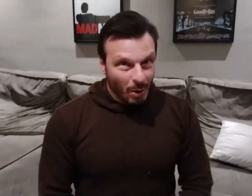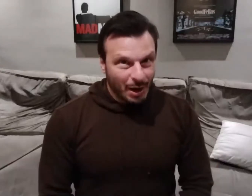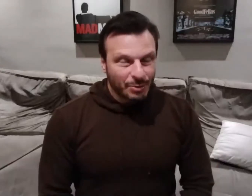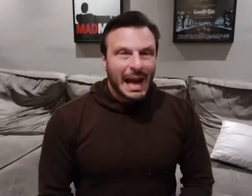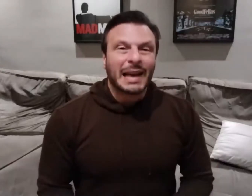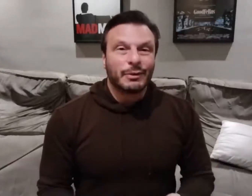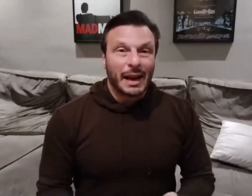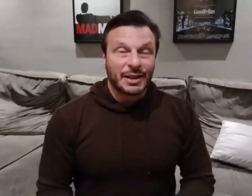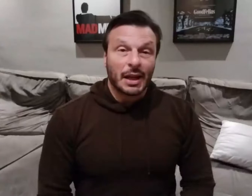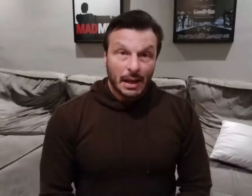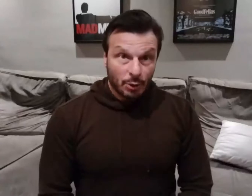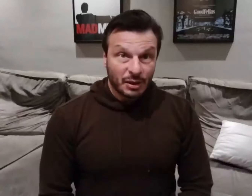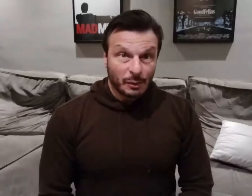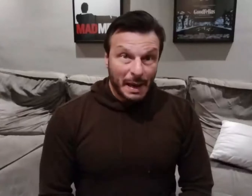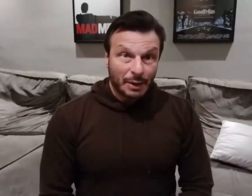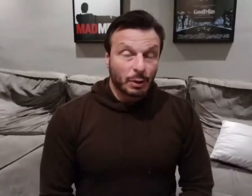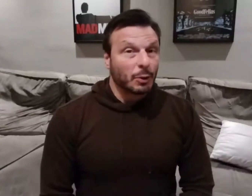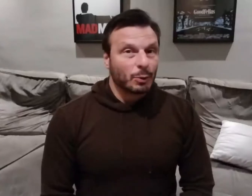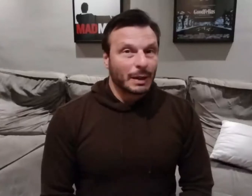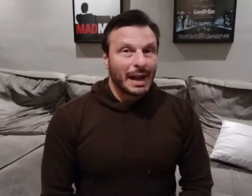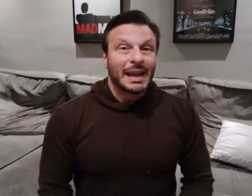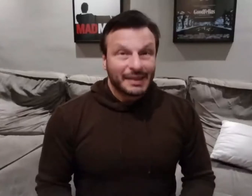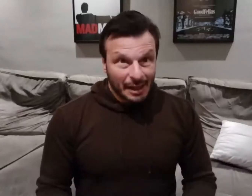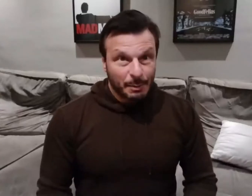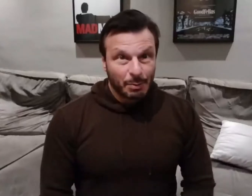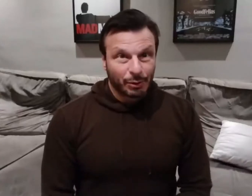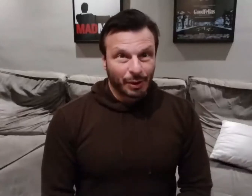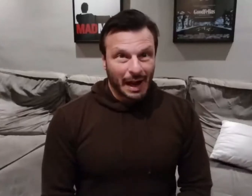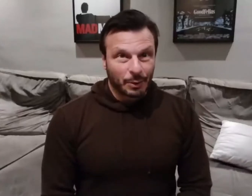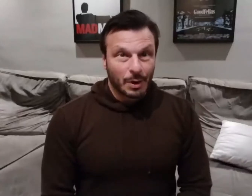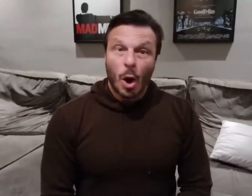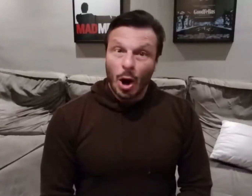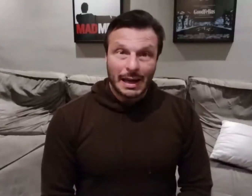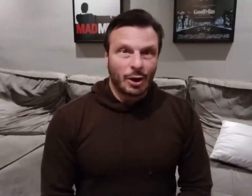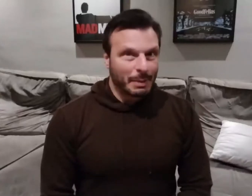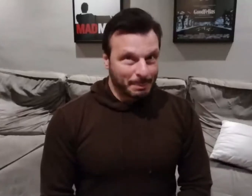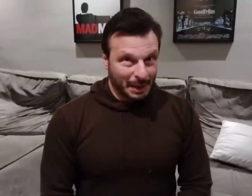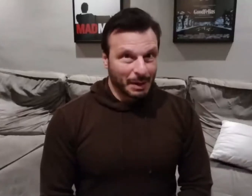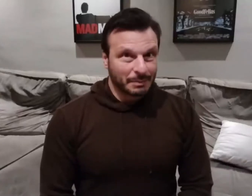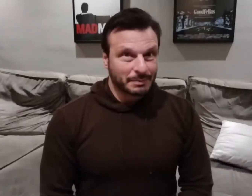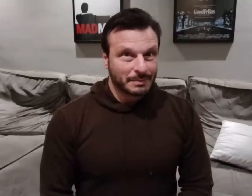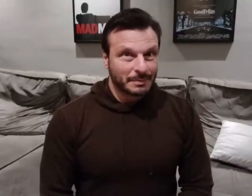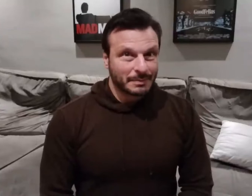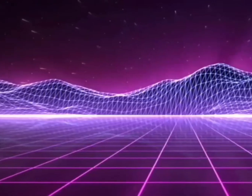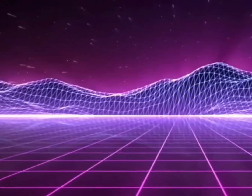de todo o ódio, a inveja e o despeito que o Lula sente pelo Bolsonaro. Olha que